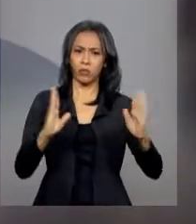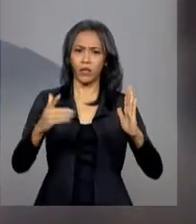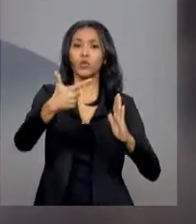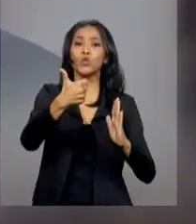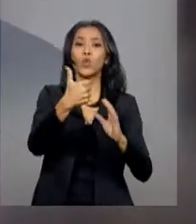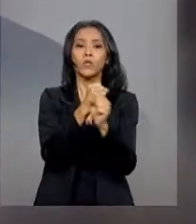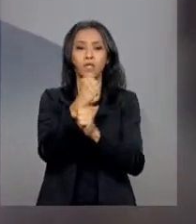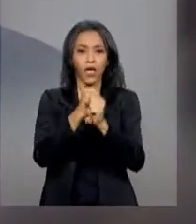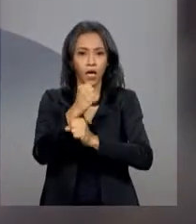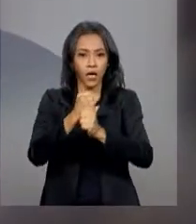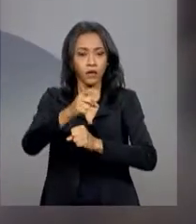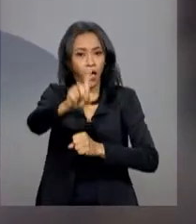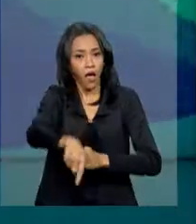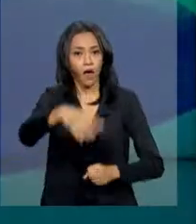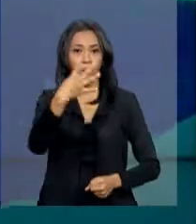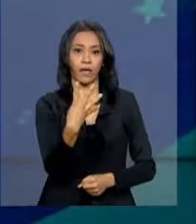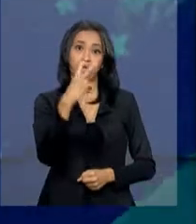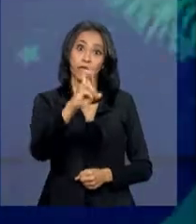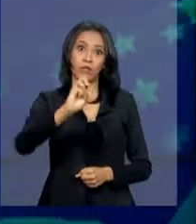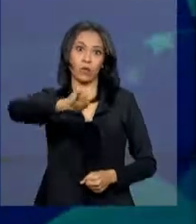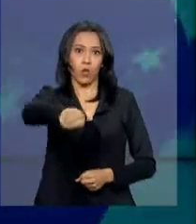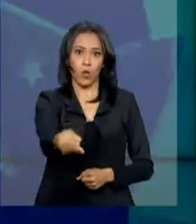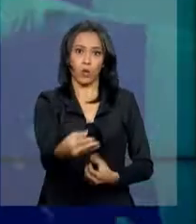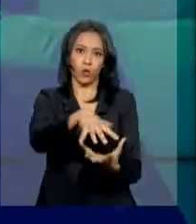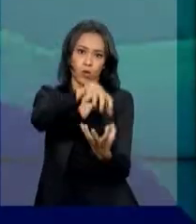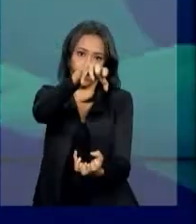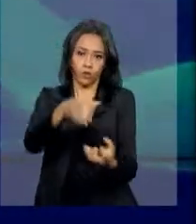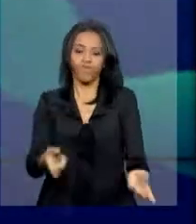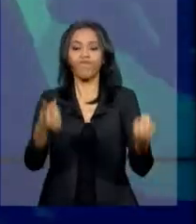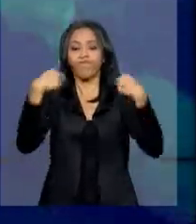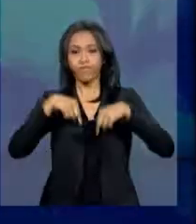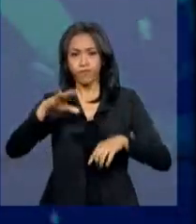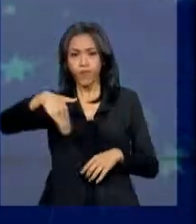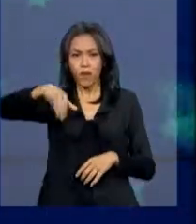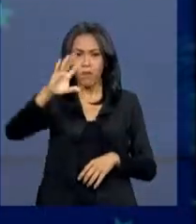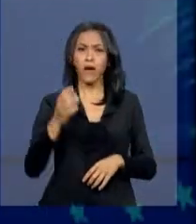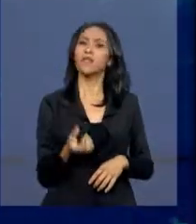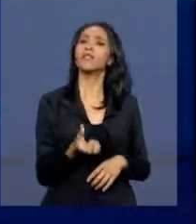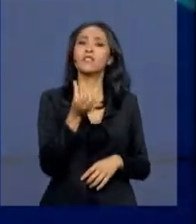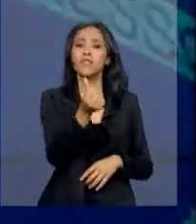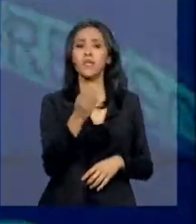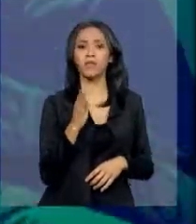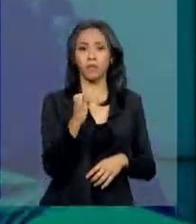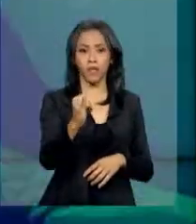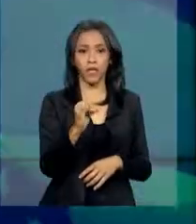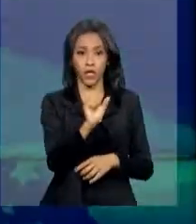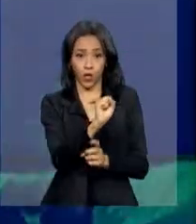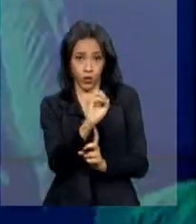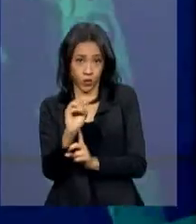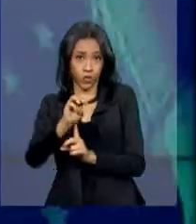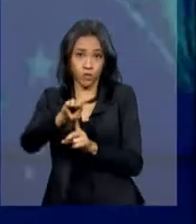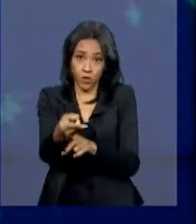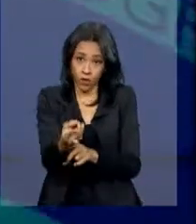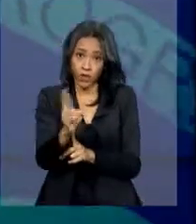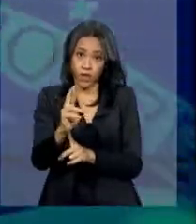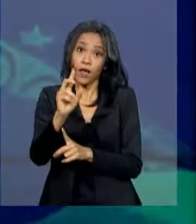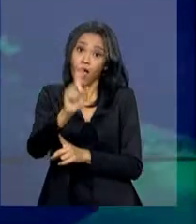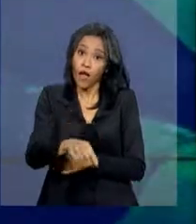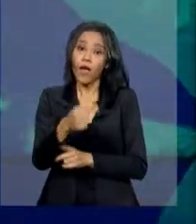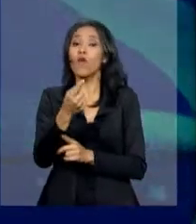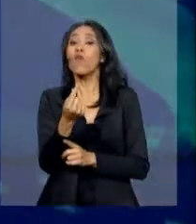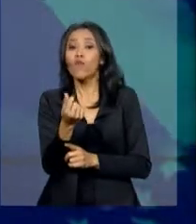45 milhões mais de 6 bilhões e 800 milhões de reais esse é o valor arrecadado